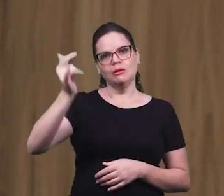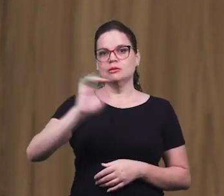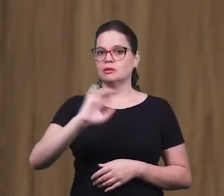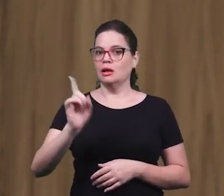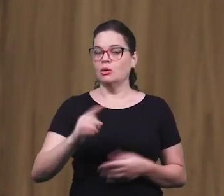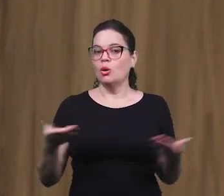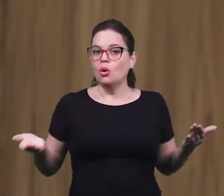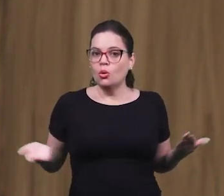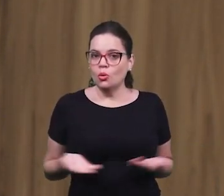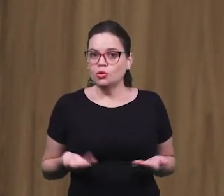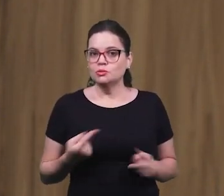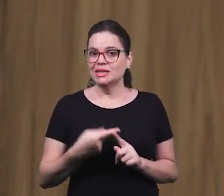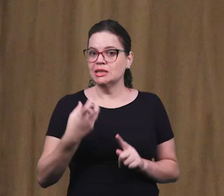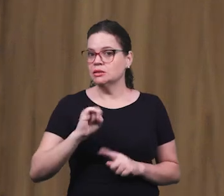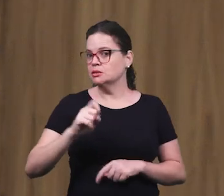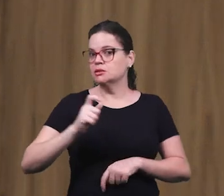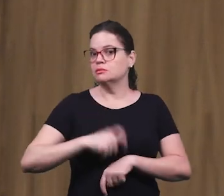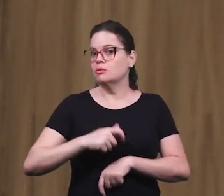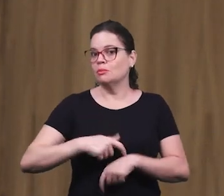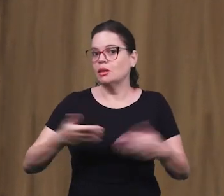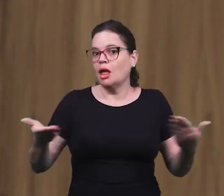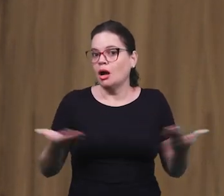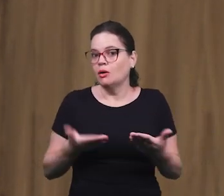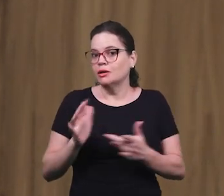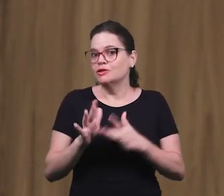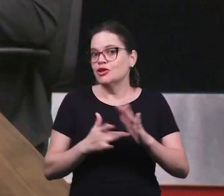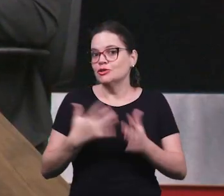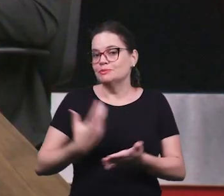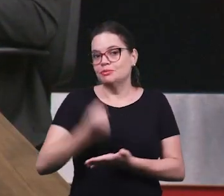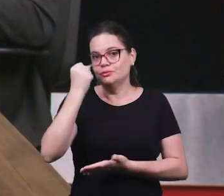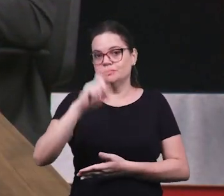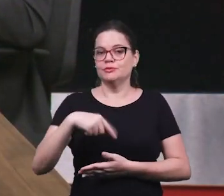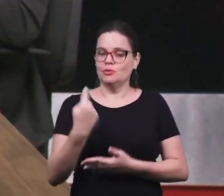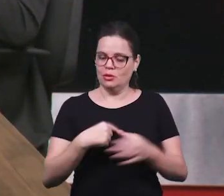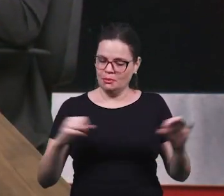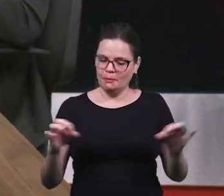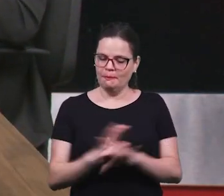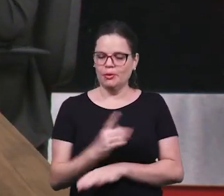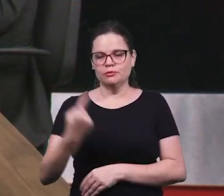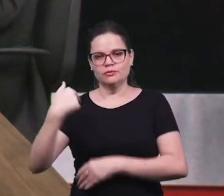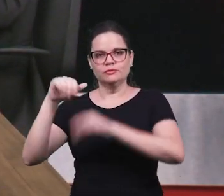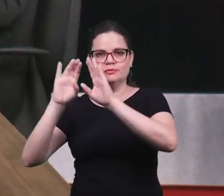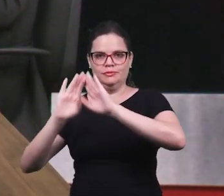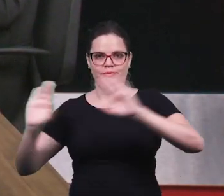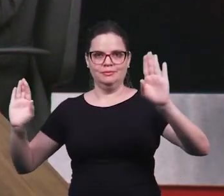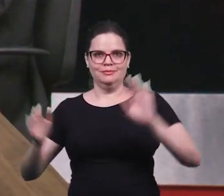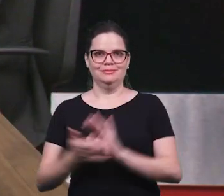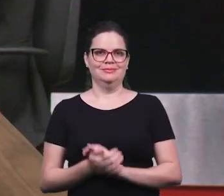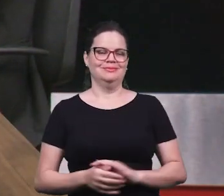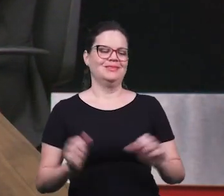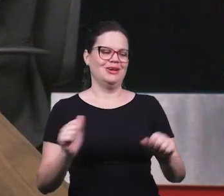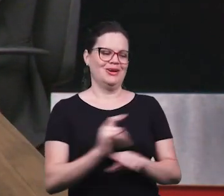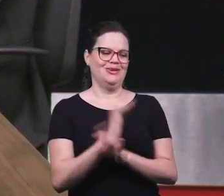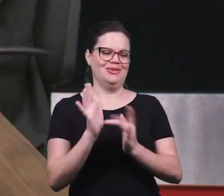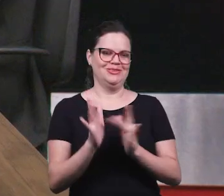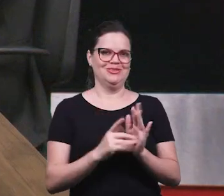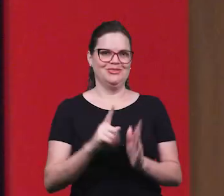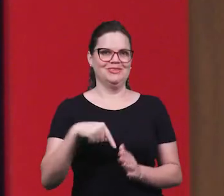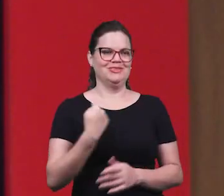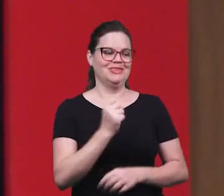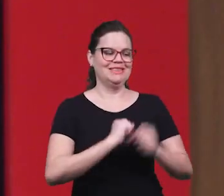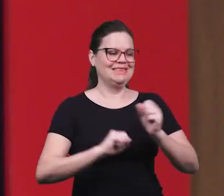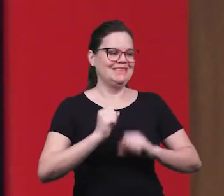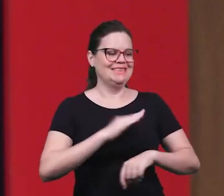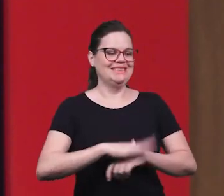volta do Senhor acontecer nesse momento, nós vamos subir para a eternidade. Glória a Jesus, é o que mais nós desejamos, né? Estarmos em breve